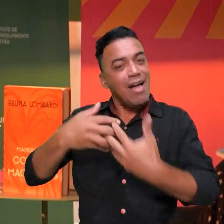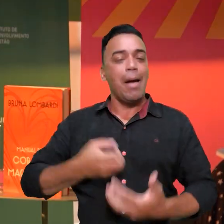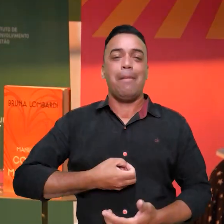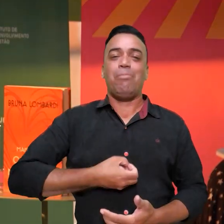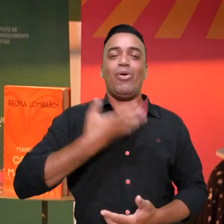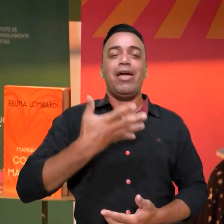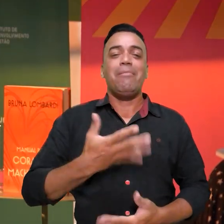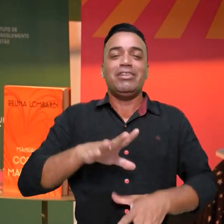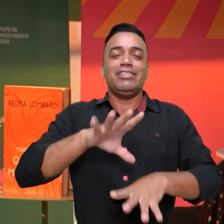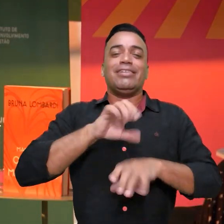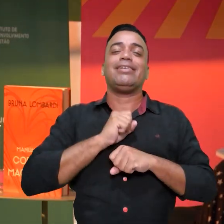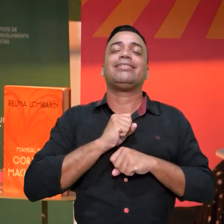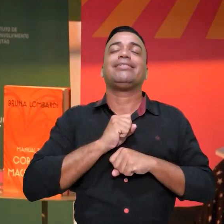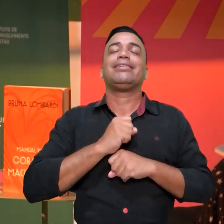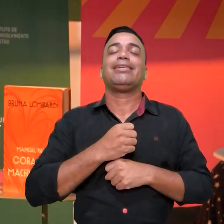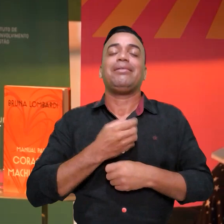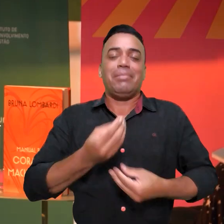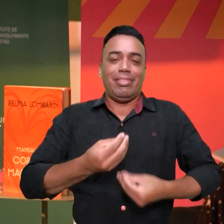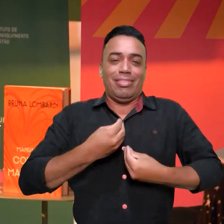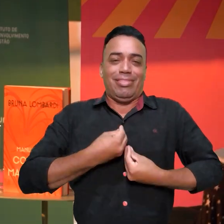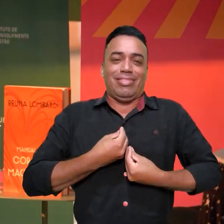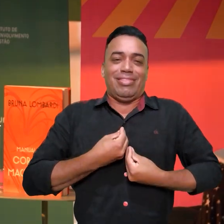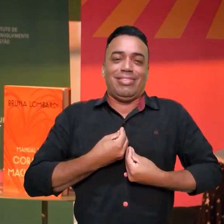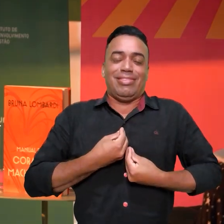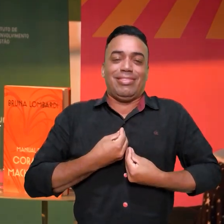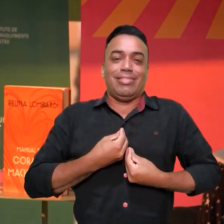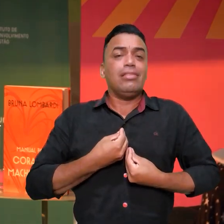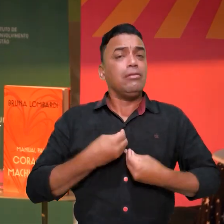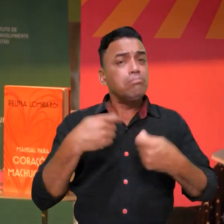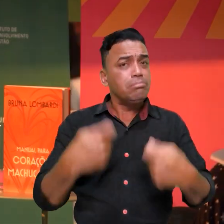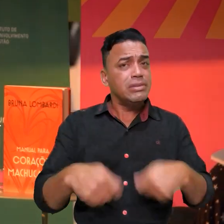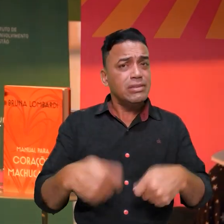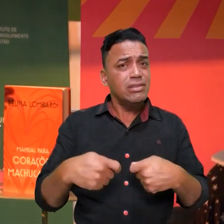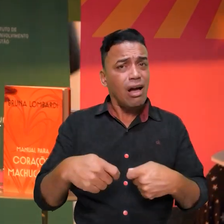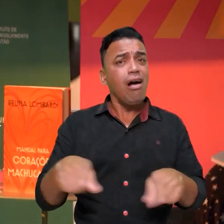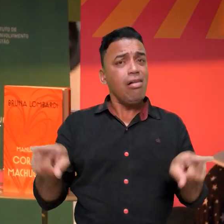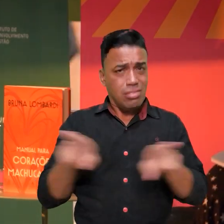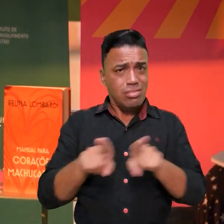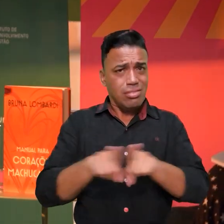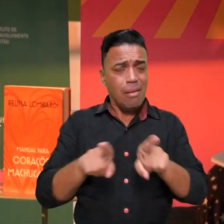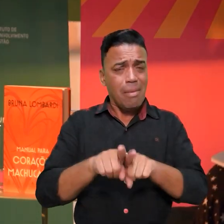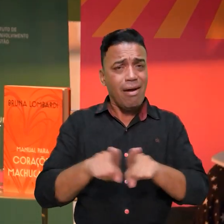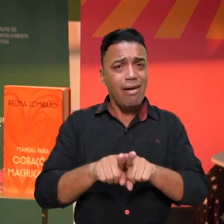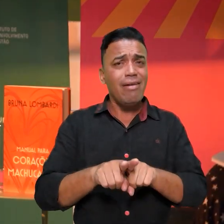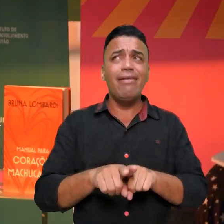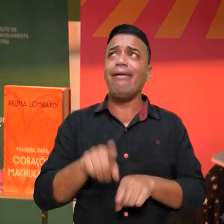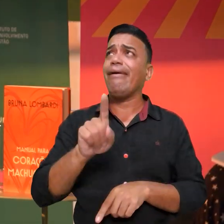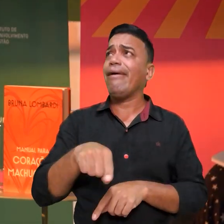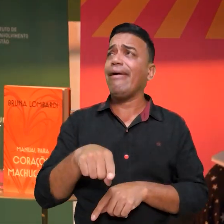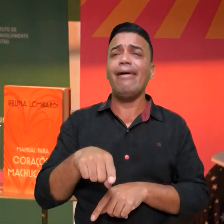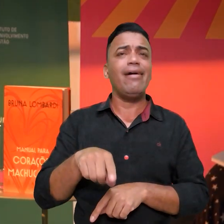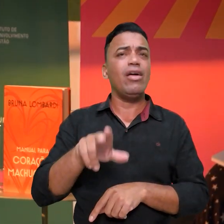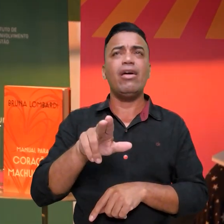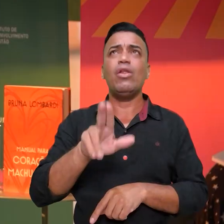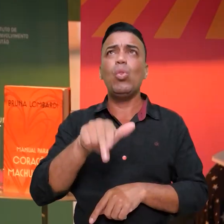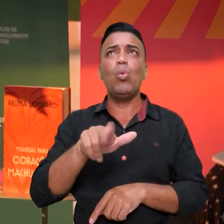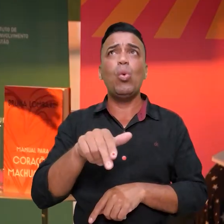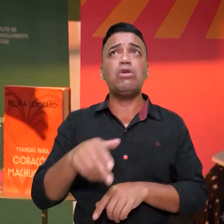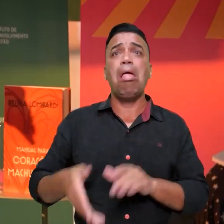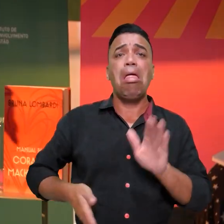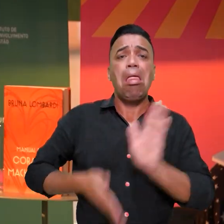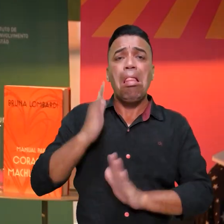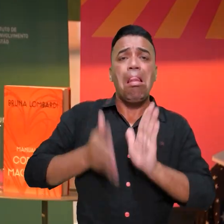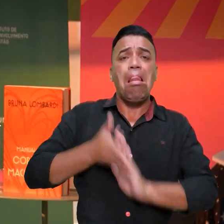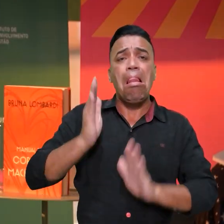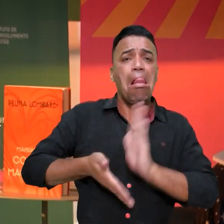me trouxe, da necessidade de você também, sabe, não ficar o tempo todo